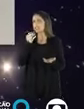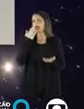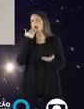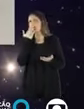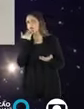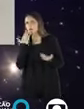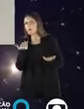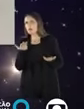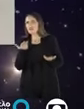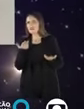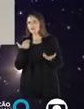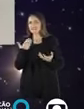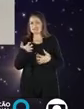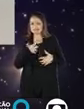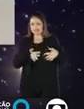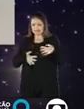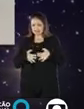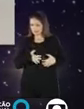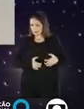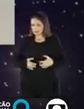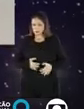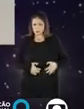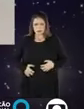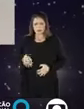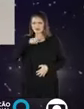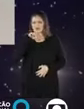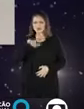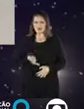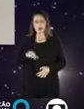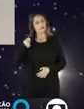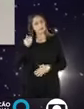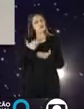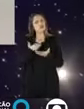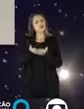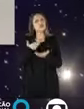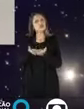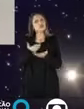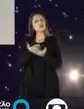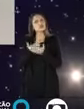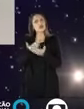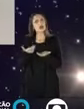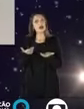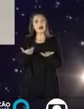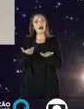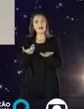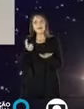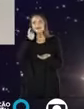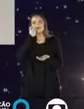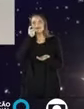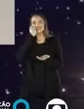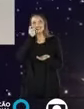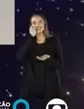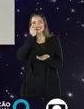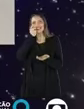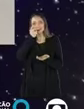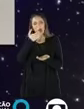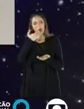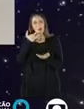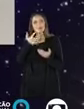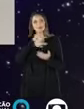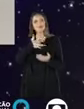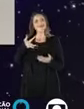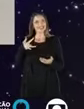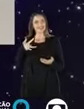alimento, né, mexe tanto com a gente dessa maneira, eu preciso estudar mais sobre isso. E foi nesse momento que eu me interessei muito pela nutrição.